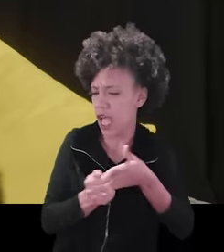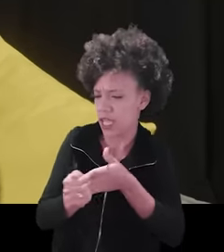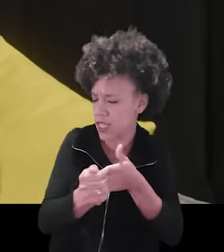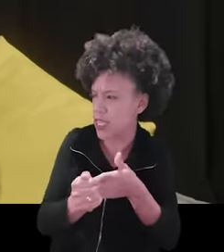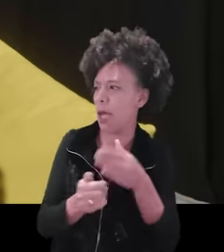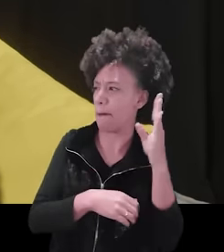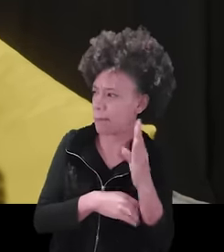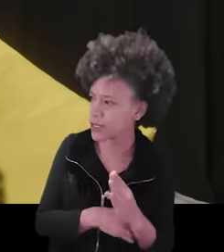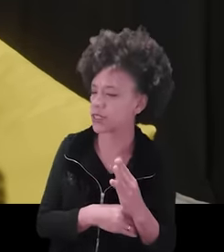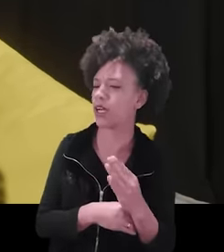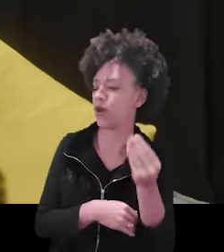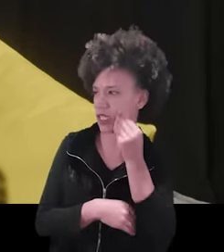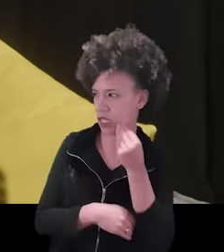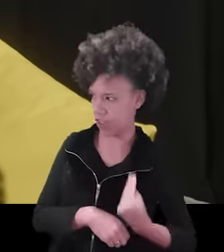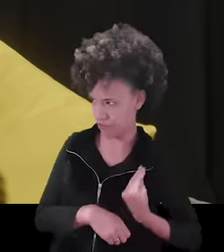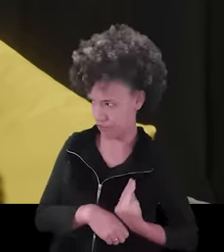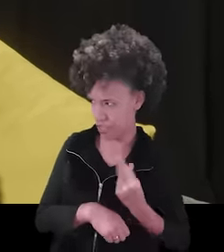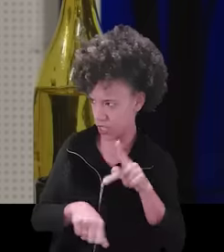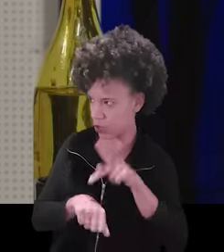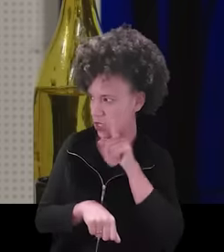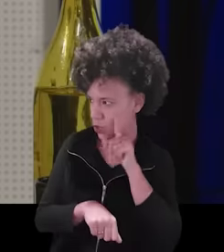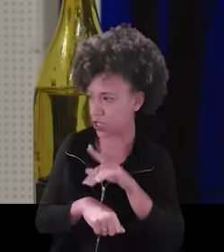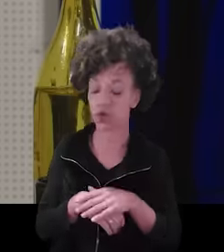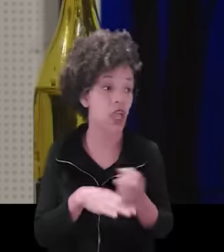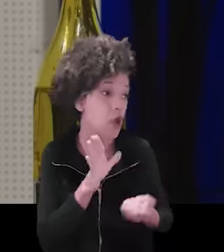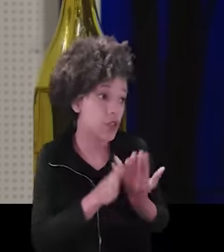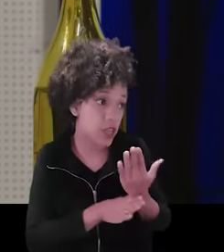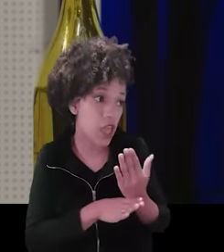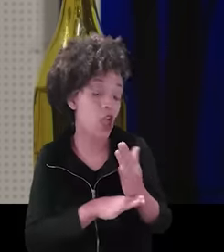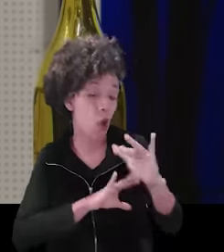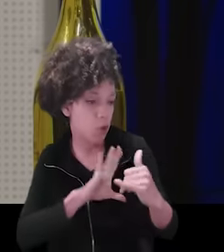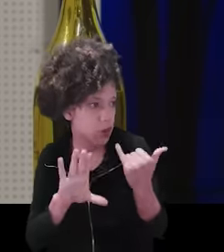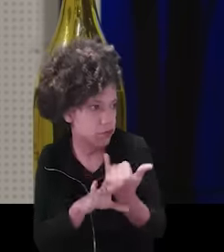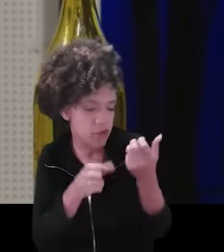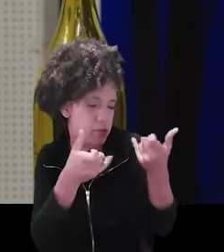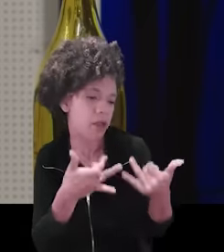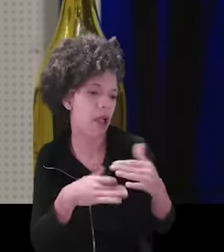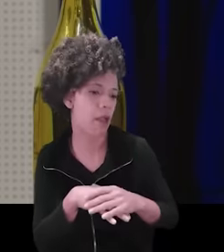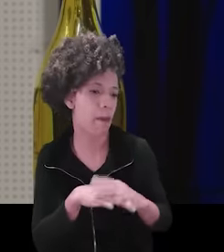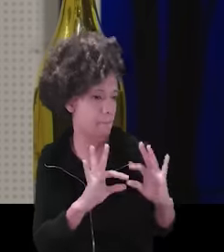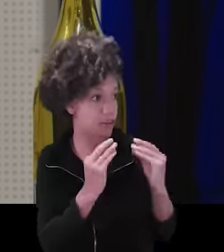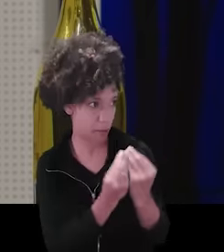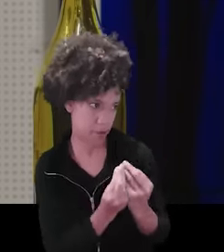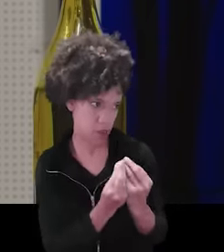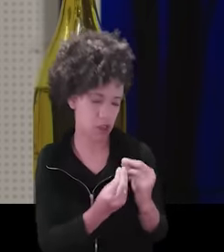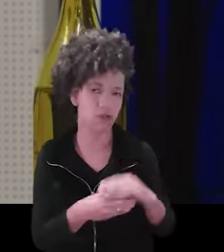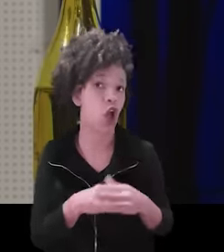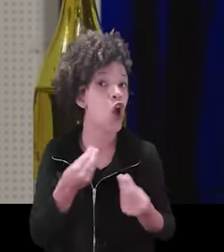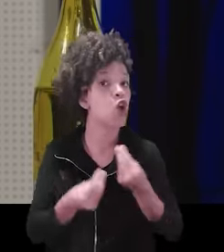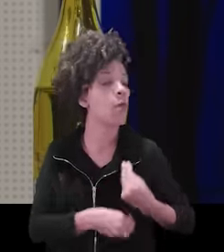guia do brasileiro que vai tentar A vida lá fora só eu criei um canal e eu falava muito assim para minha